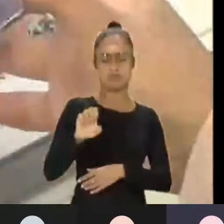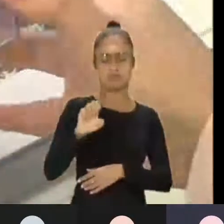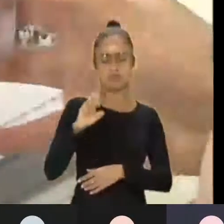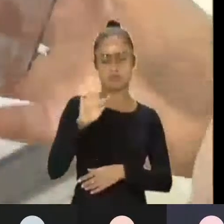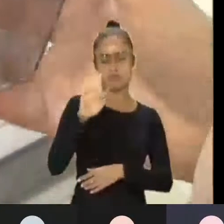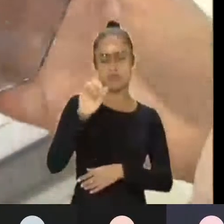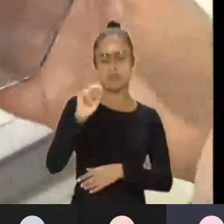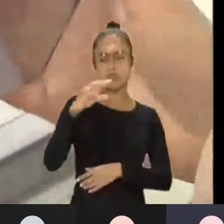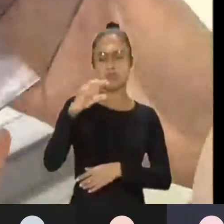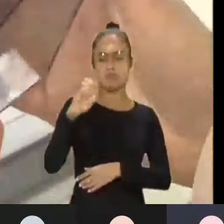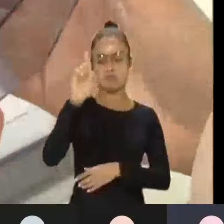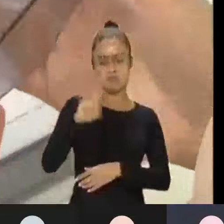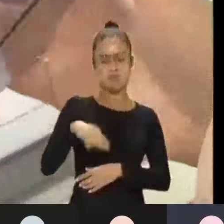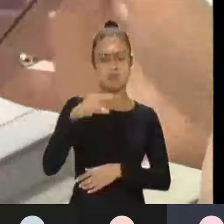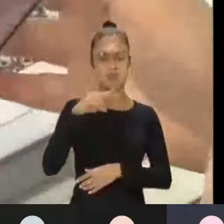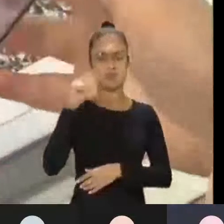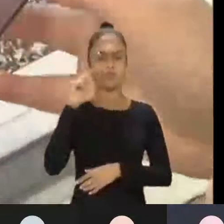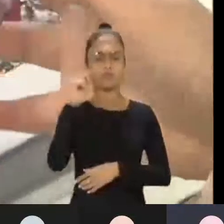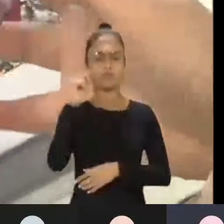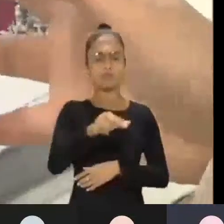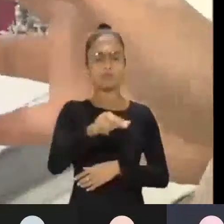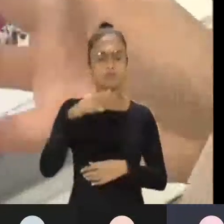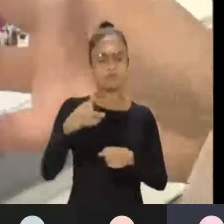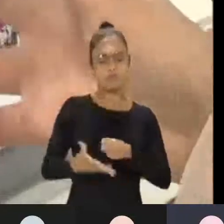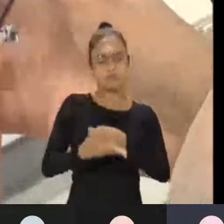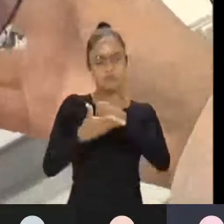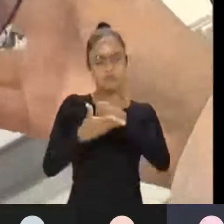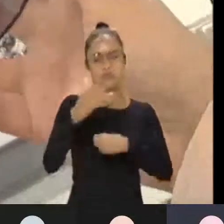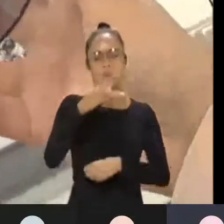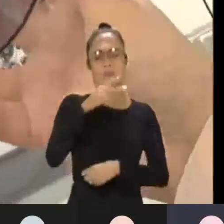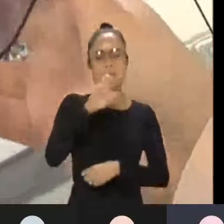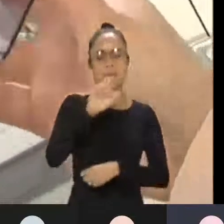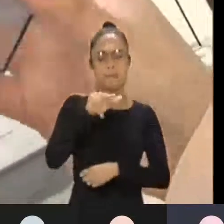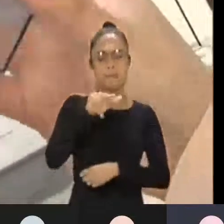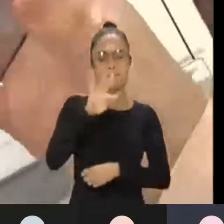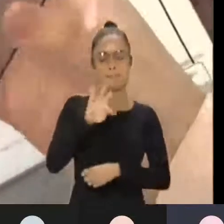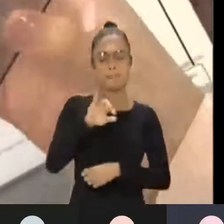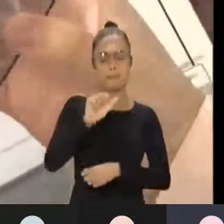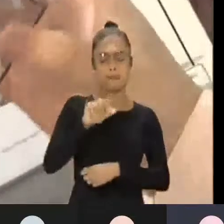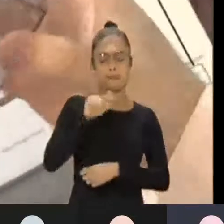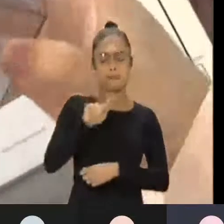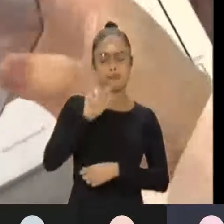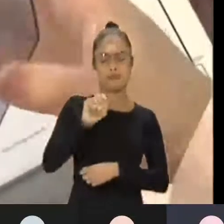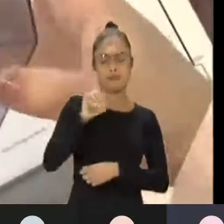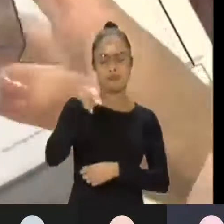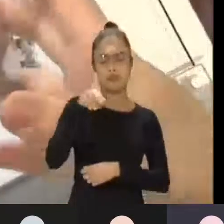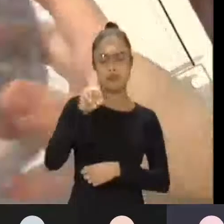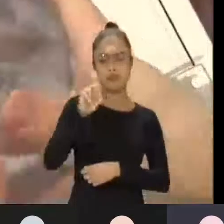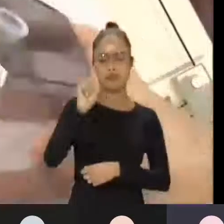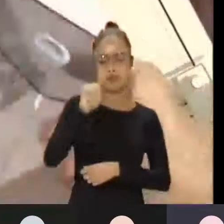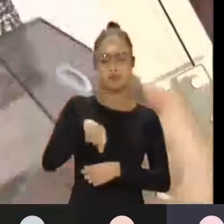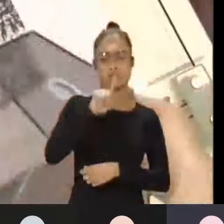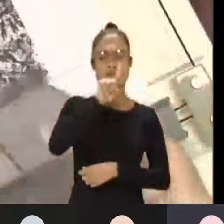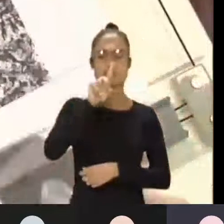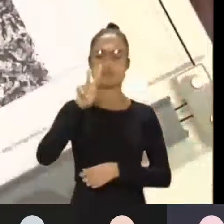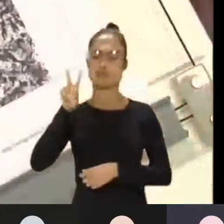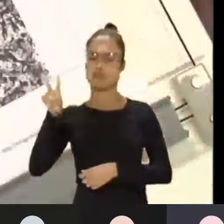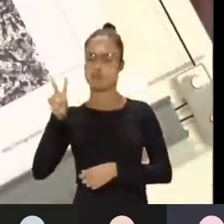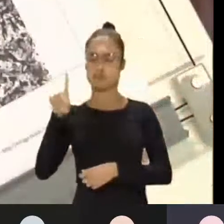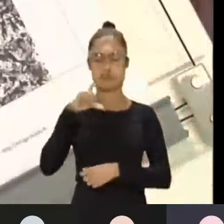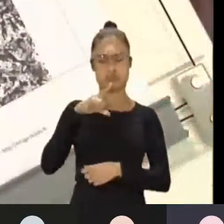por pentágonos. Então, eu observo aqui que são 12 faces pentagonais. Tem